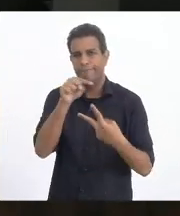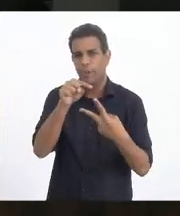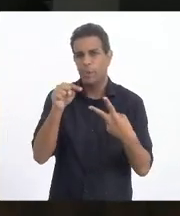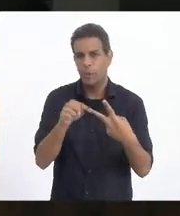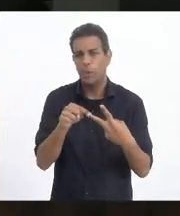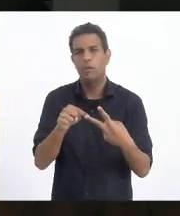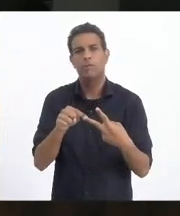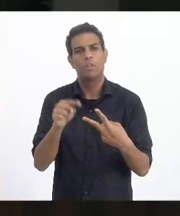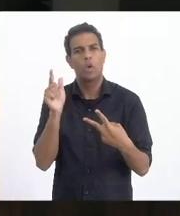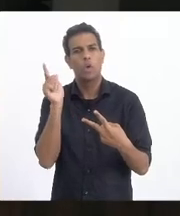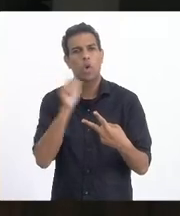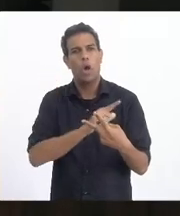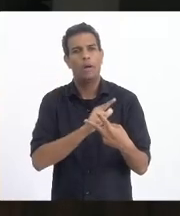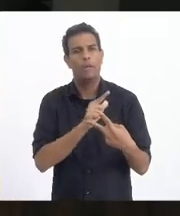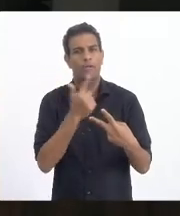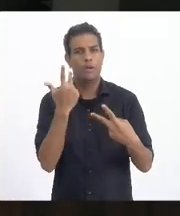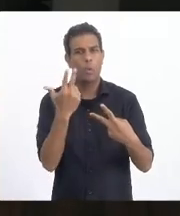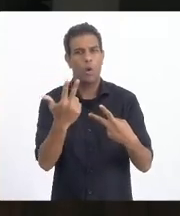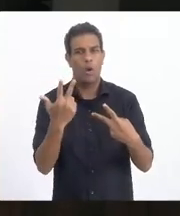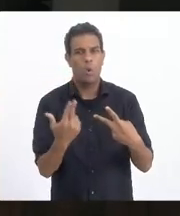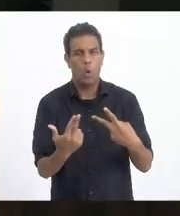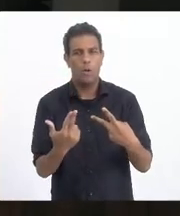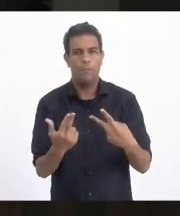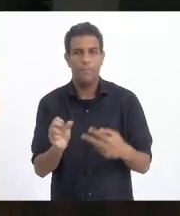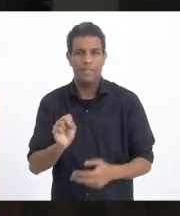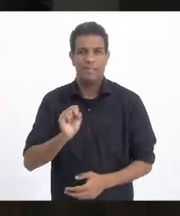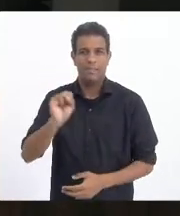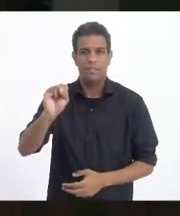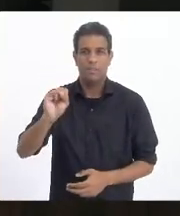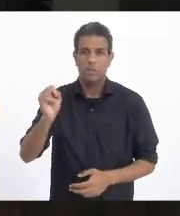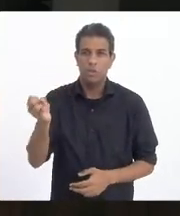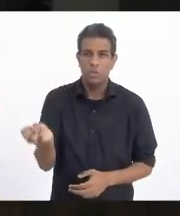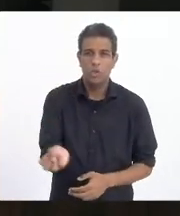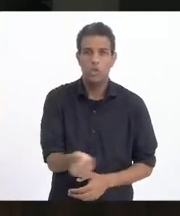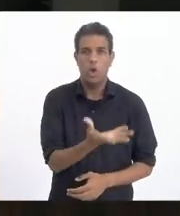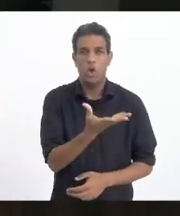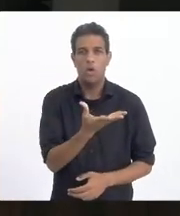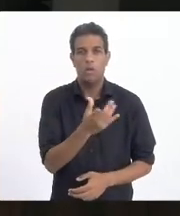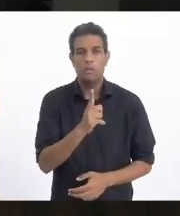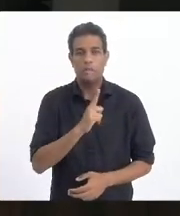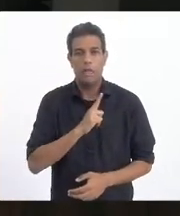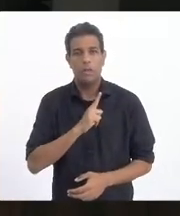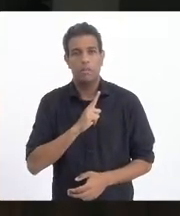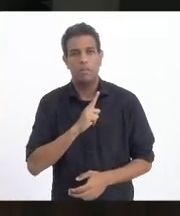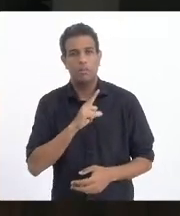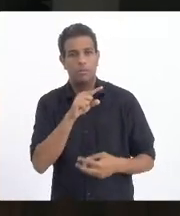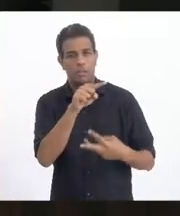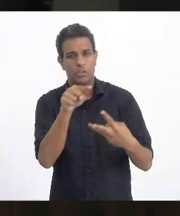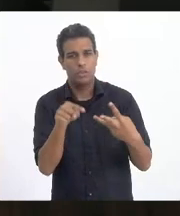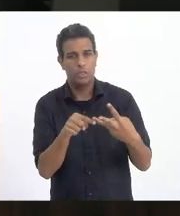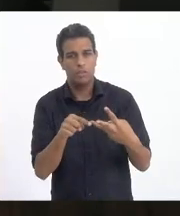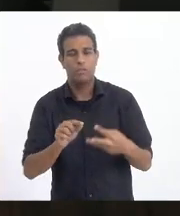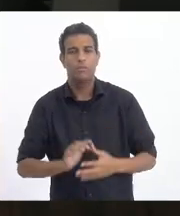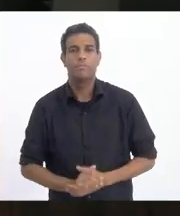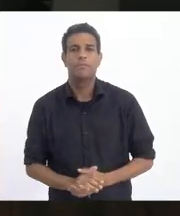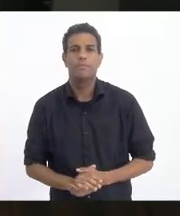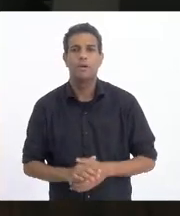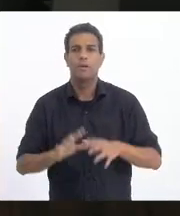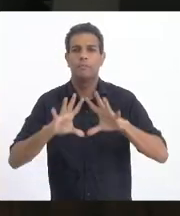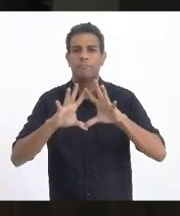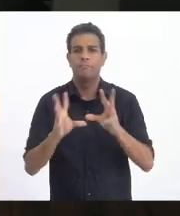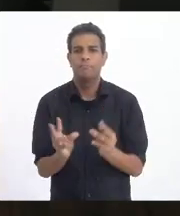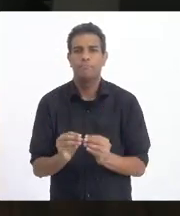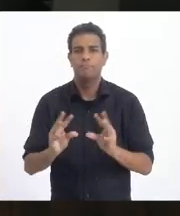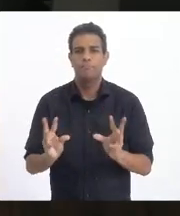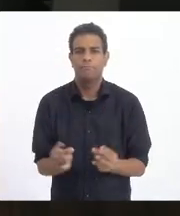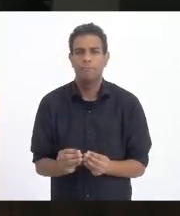benefícios, ganhar mais um, se o novo inativo só terá um e não três. Em resumo, é isso.